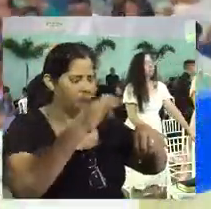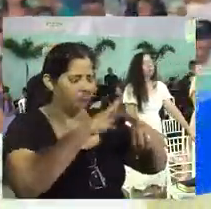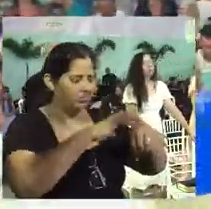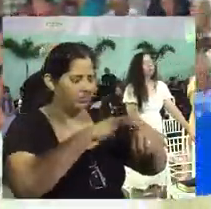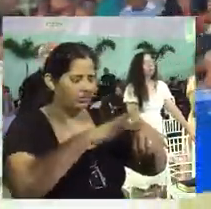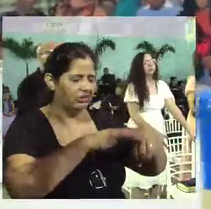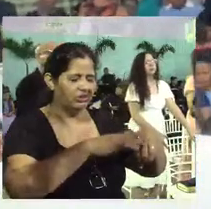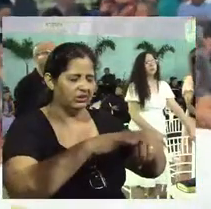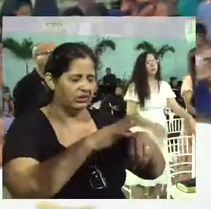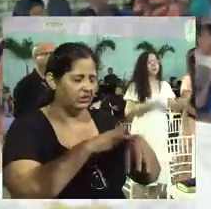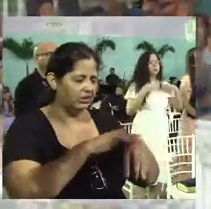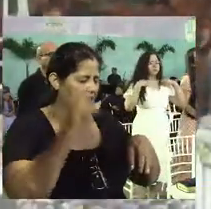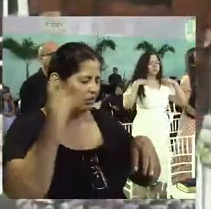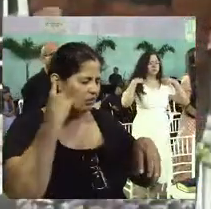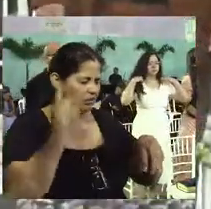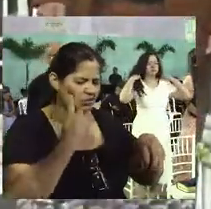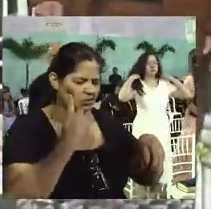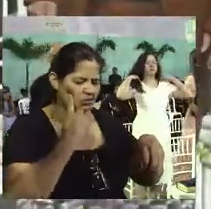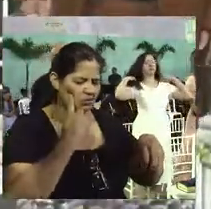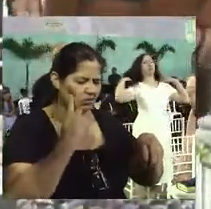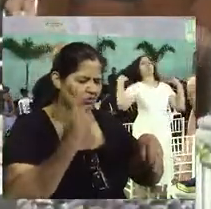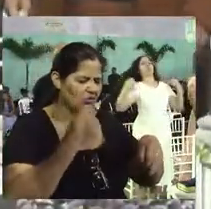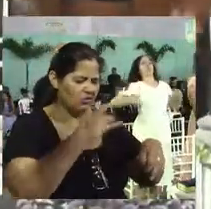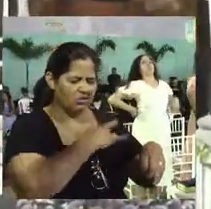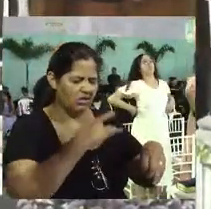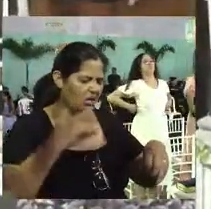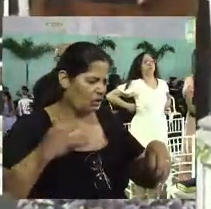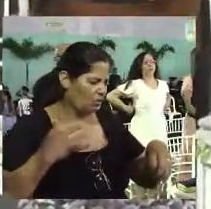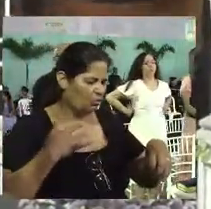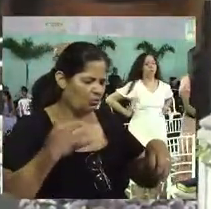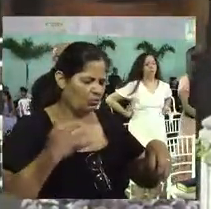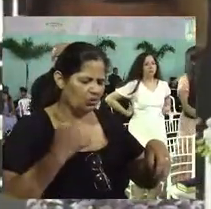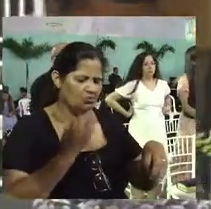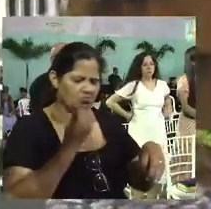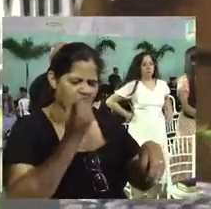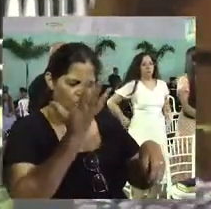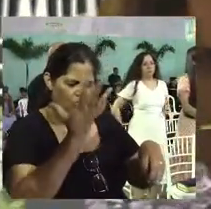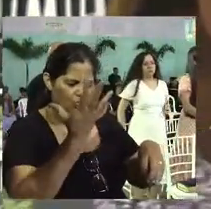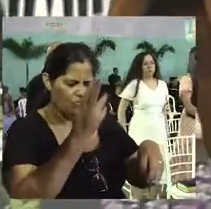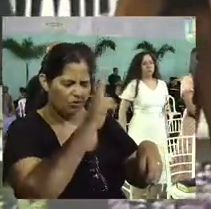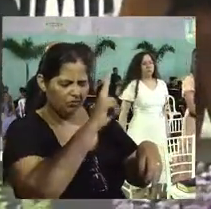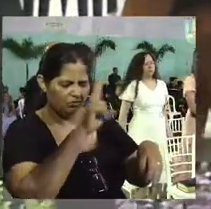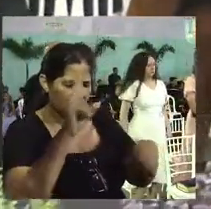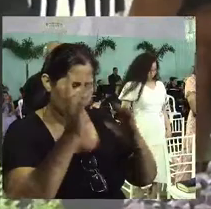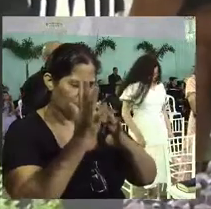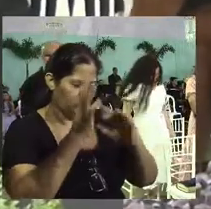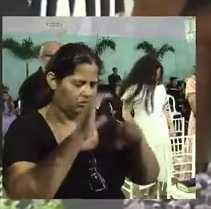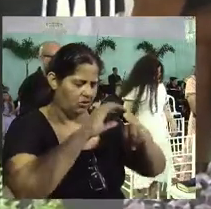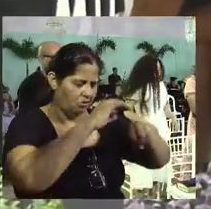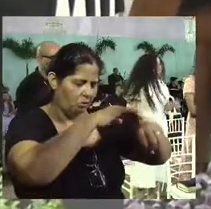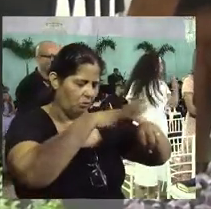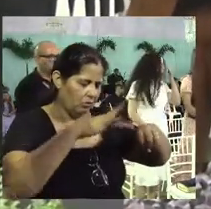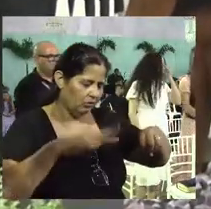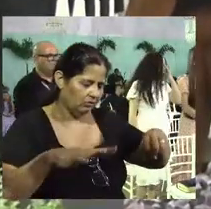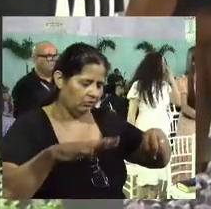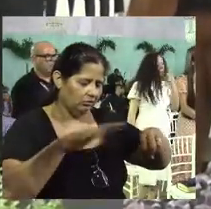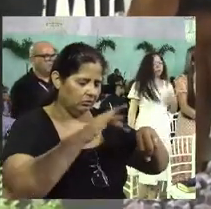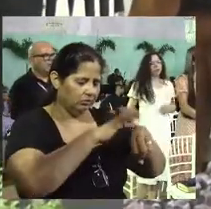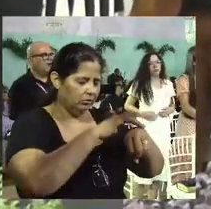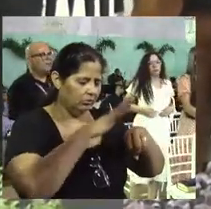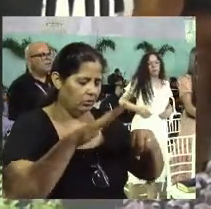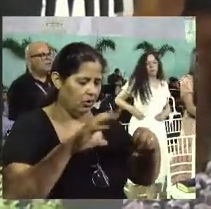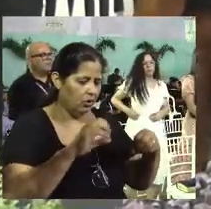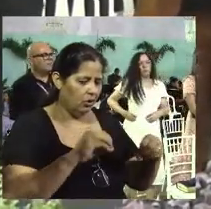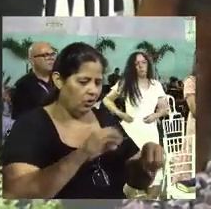curada e no seu lar seja restaurado da sua saúde em nome de Jesus Jesus cura do sangue e cura na pele cura dos